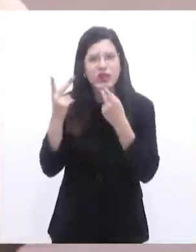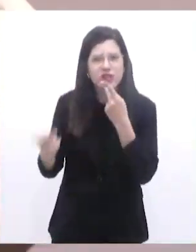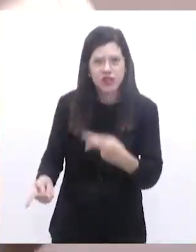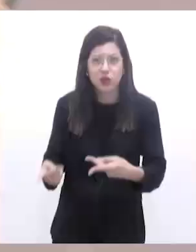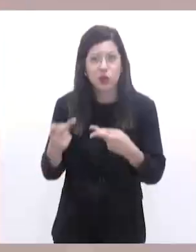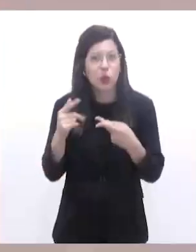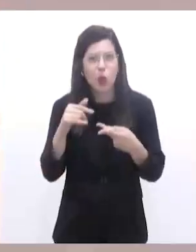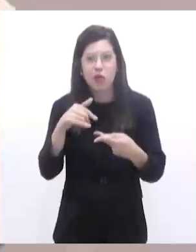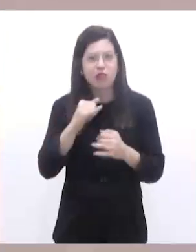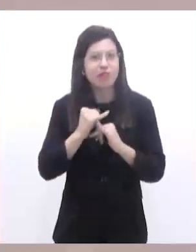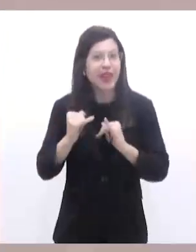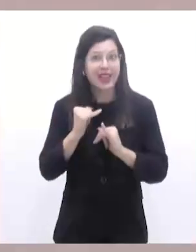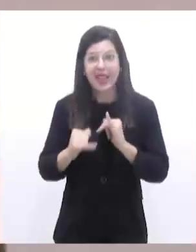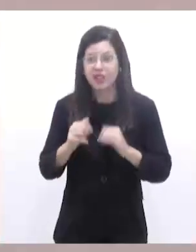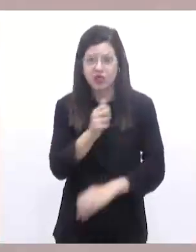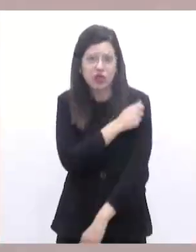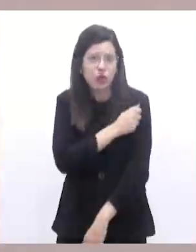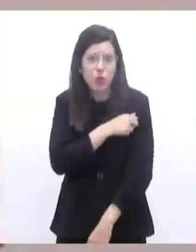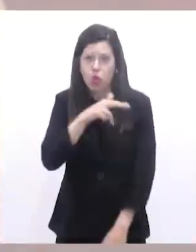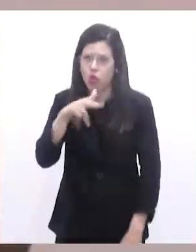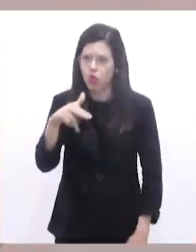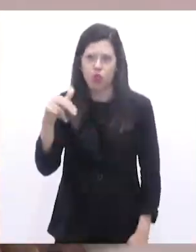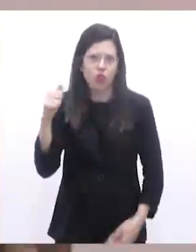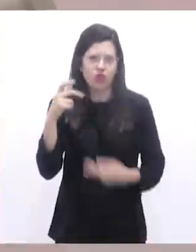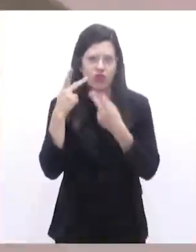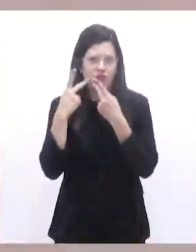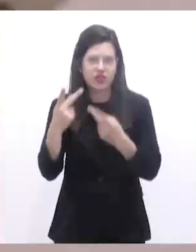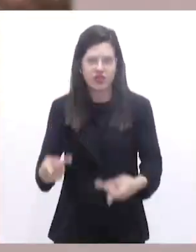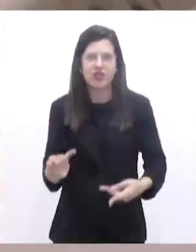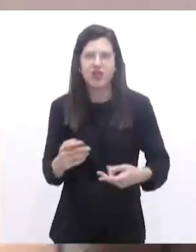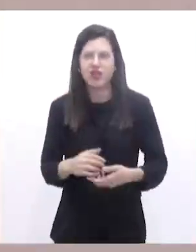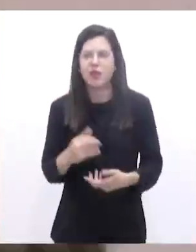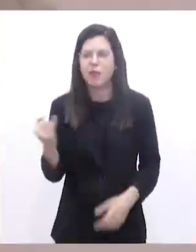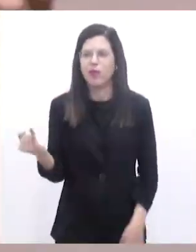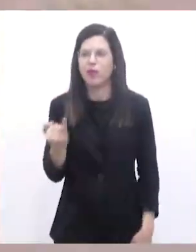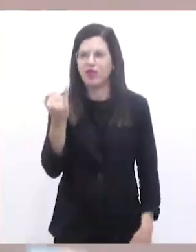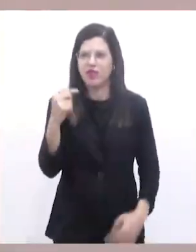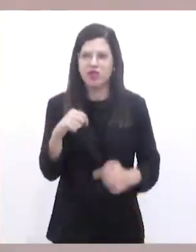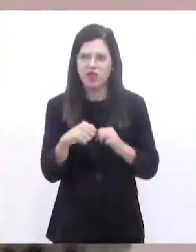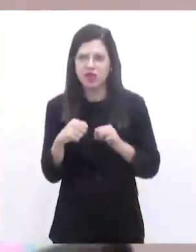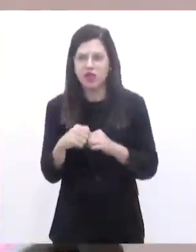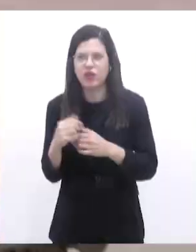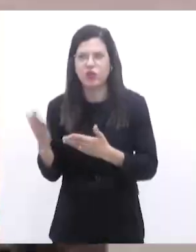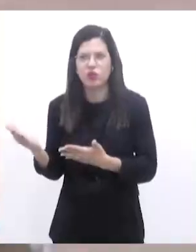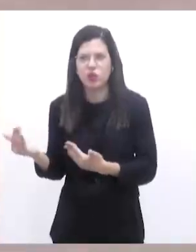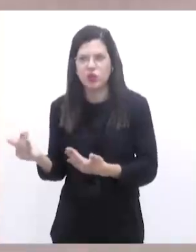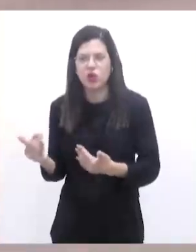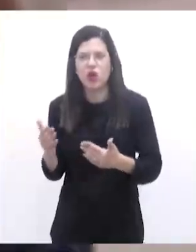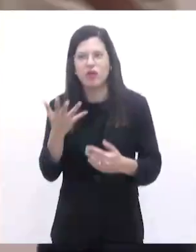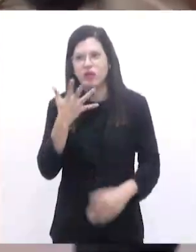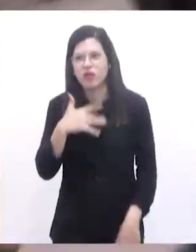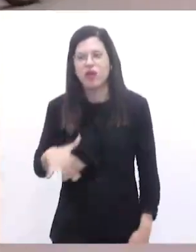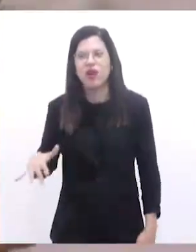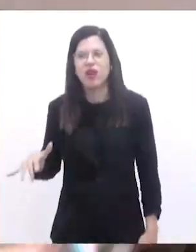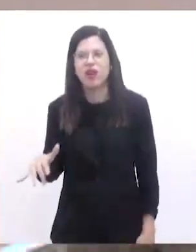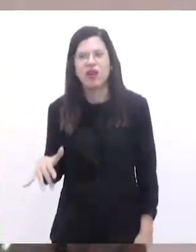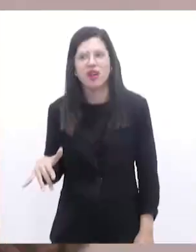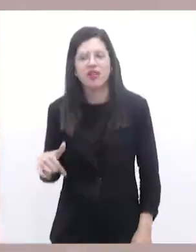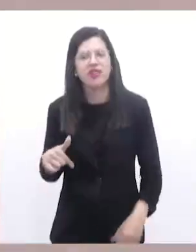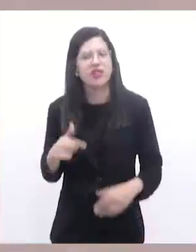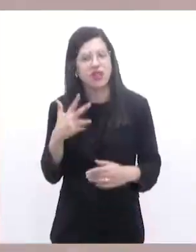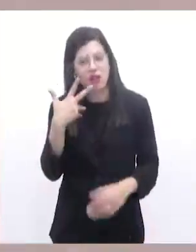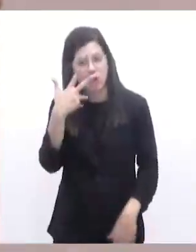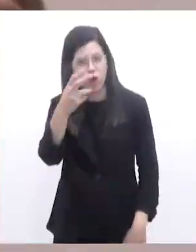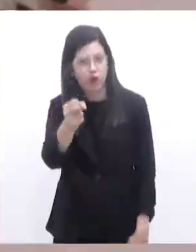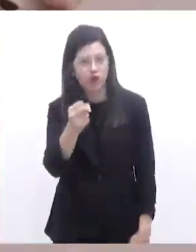Então, reaproximar as pessoas desse território é muito potente. Quando a gente faz isso com jovens, com crianças, a gente está